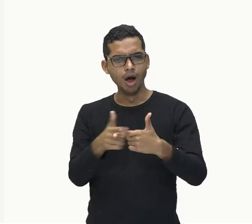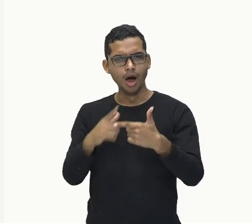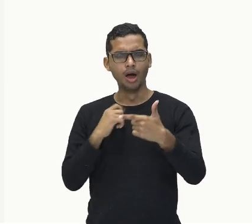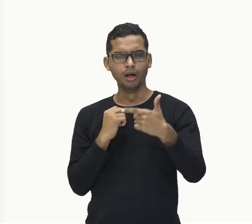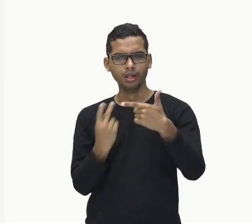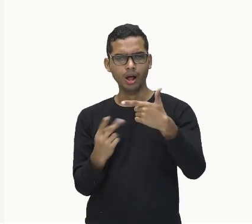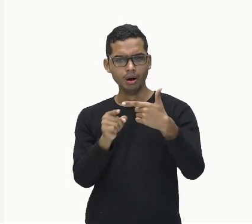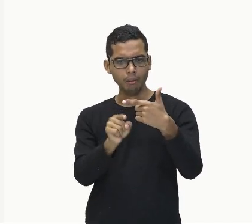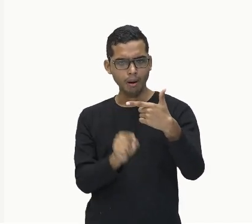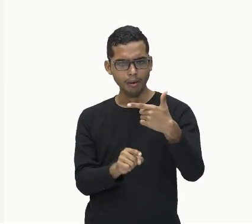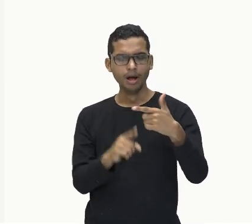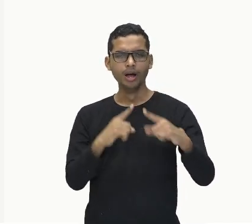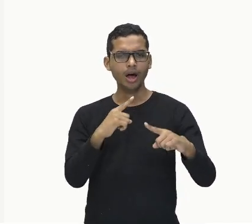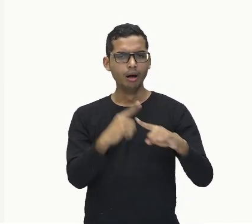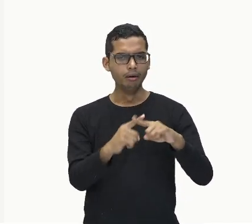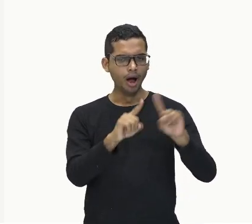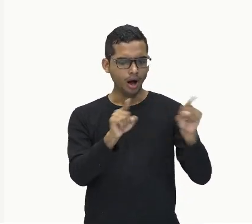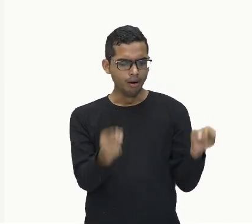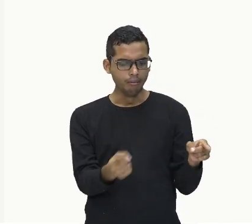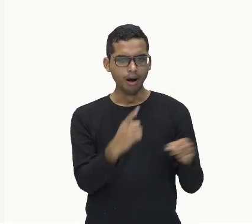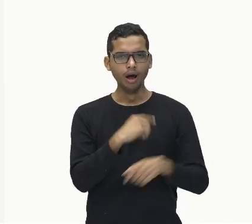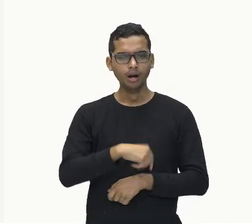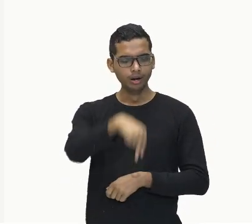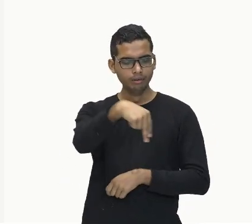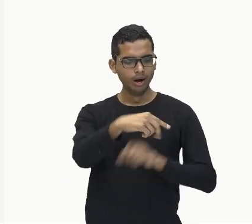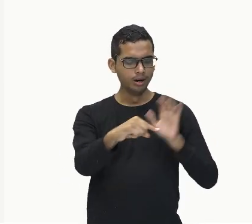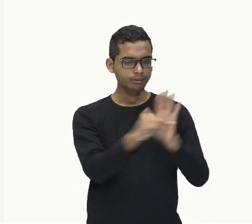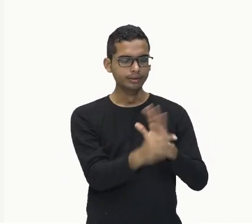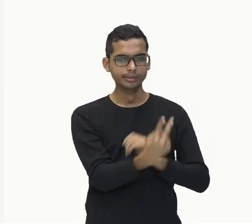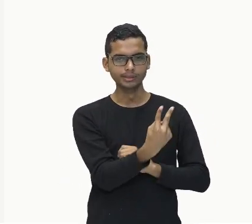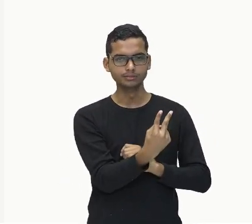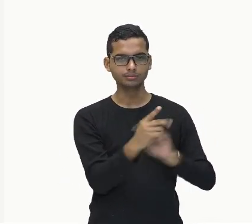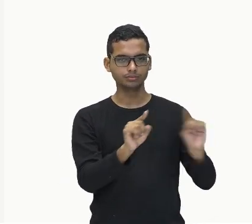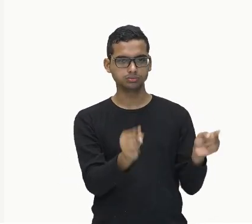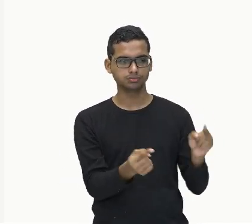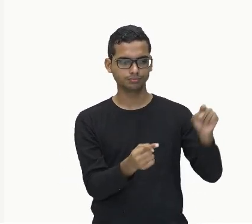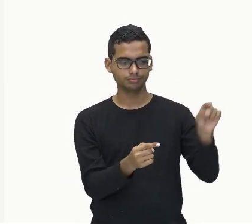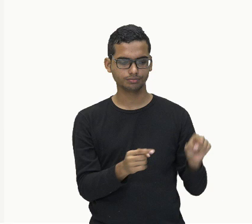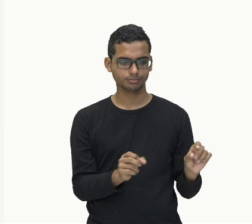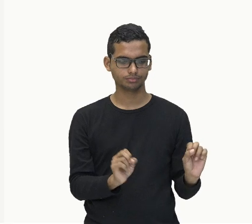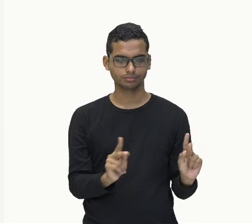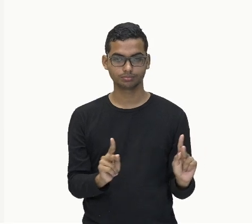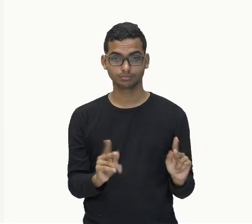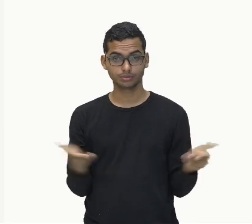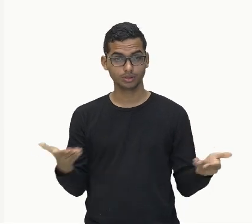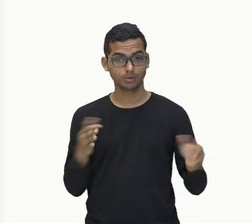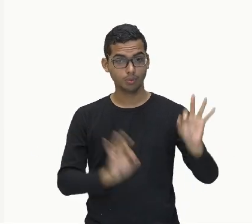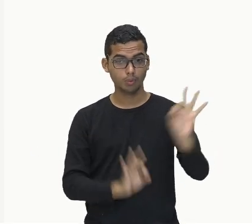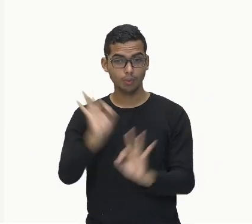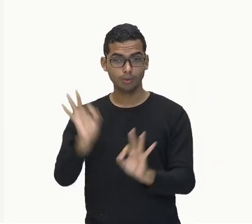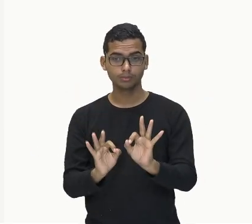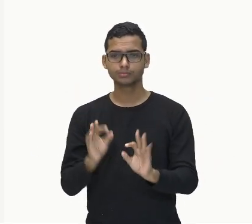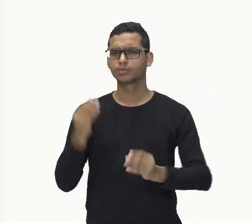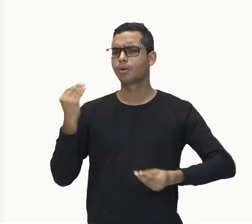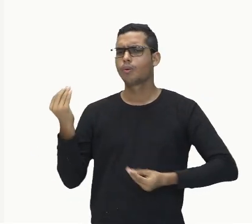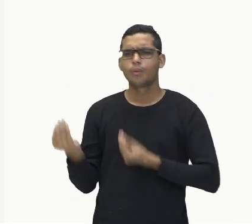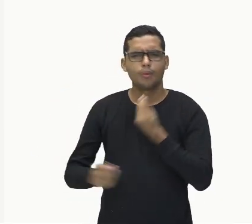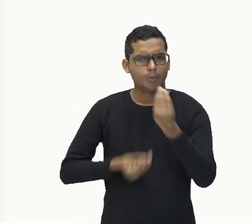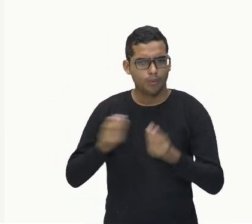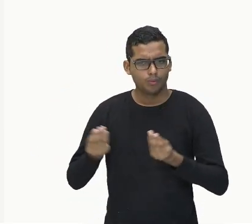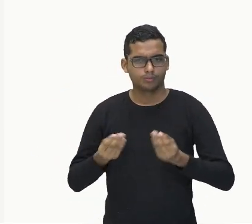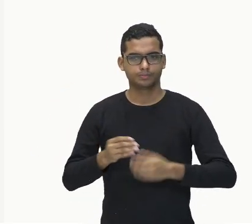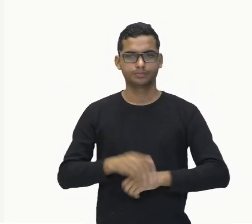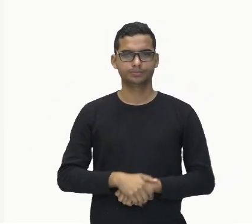fatorial e o n menos 2 fatorial. E agora, a gente vai desenvolver. Como que a gente vai